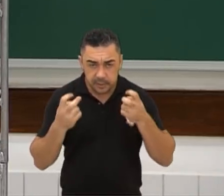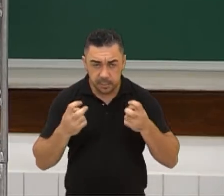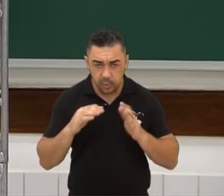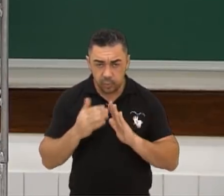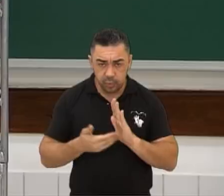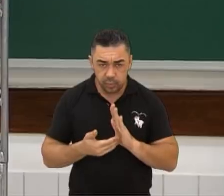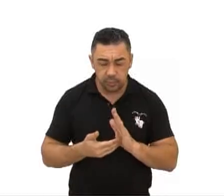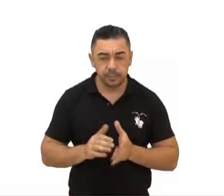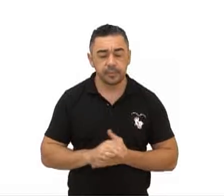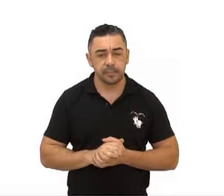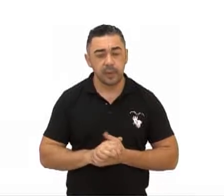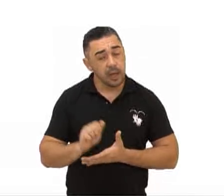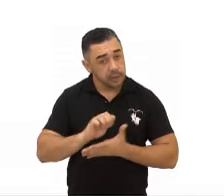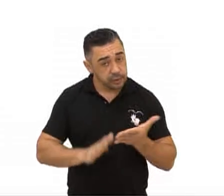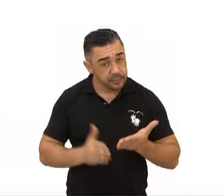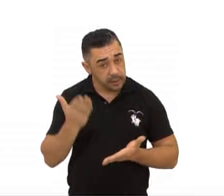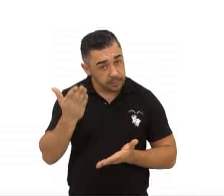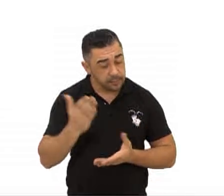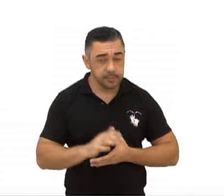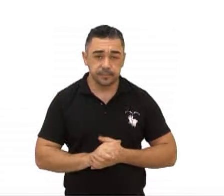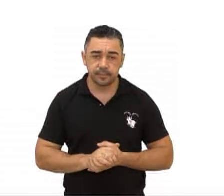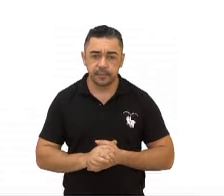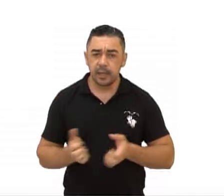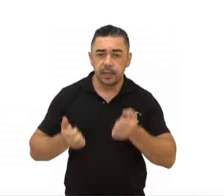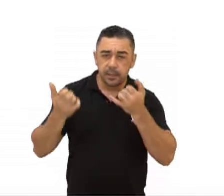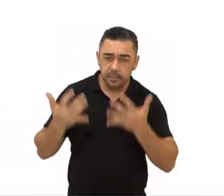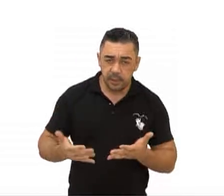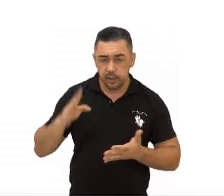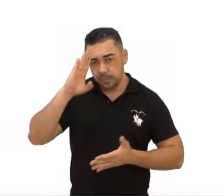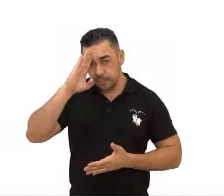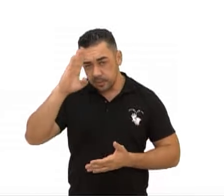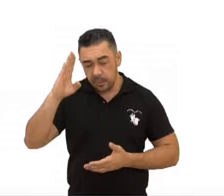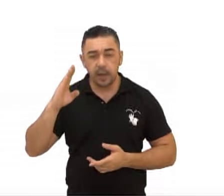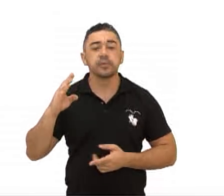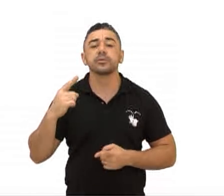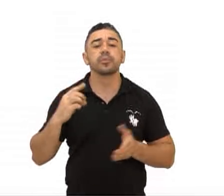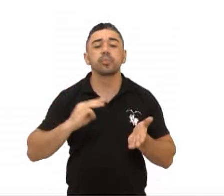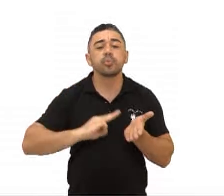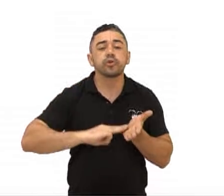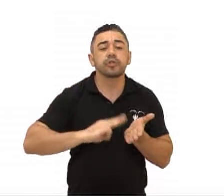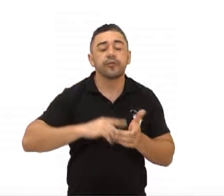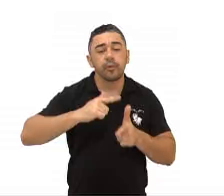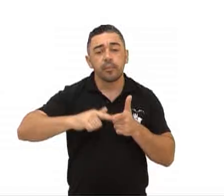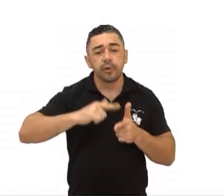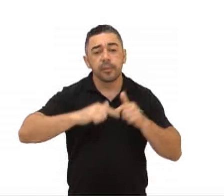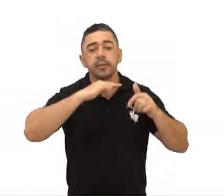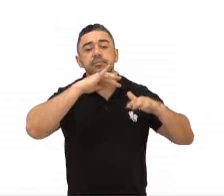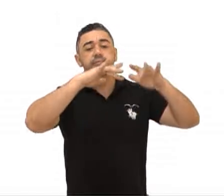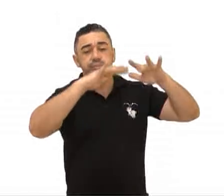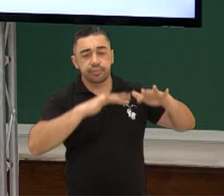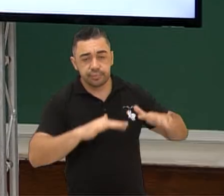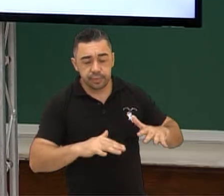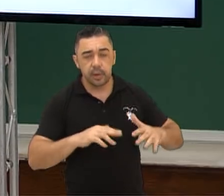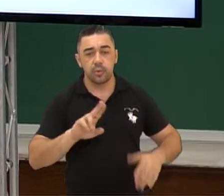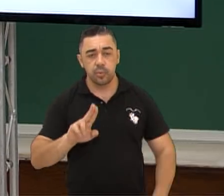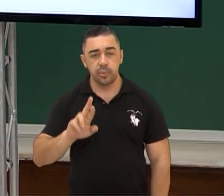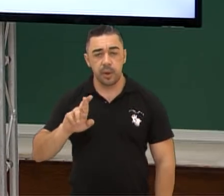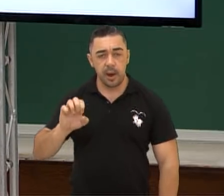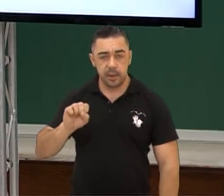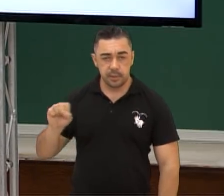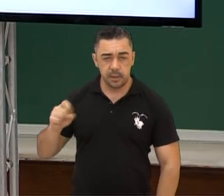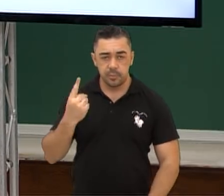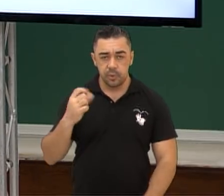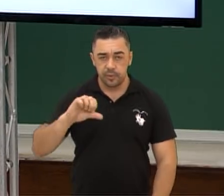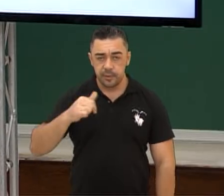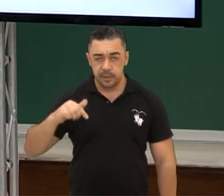crise? Atividade para você. Explique os principais motivos que levaram à crise da União Soviética a partir dos anos 70.